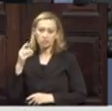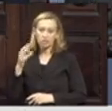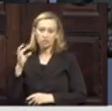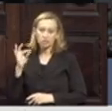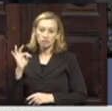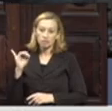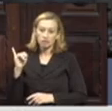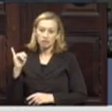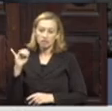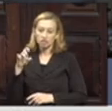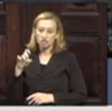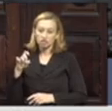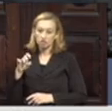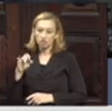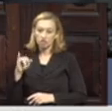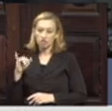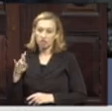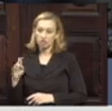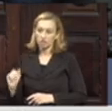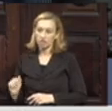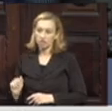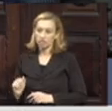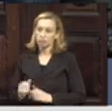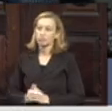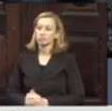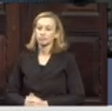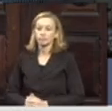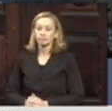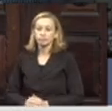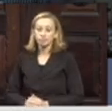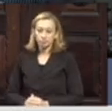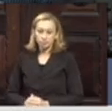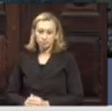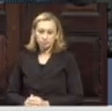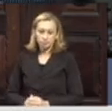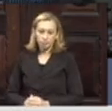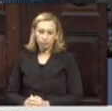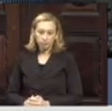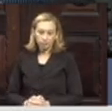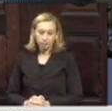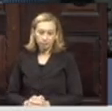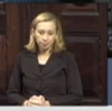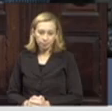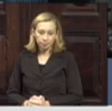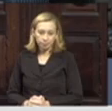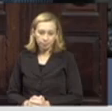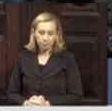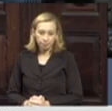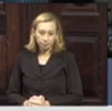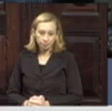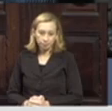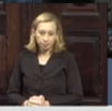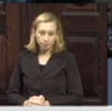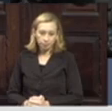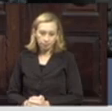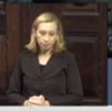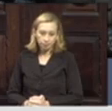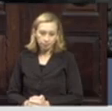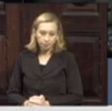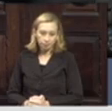Vossa Excelência são capazes de produz produzir o texto essas bobagens. Pela Comissão de